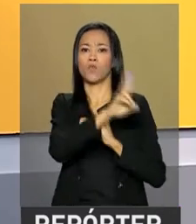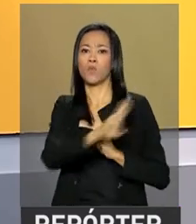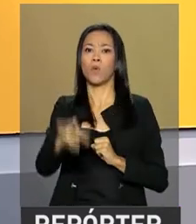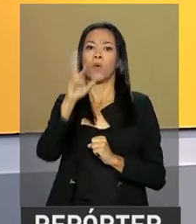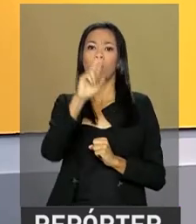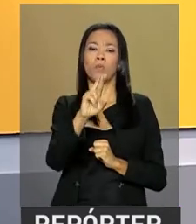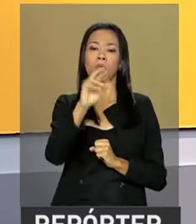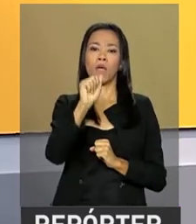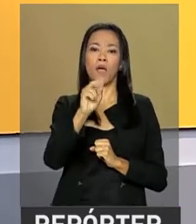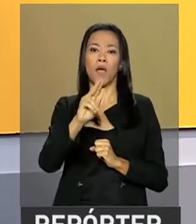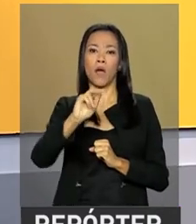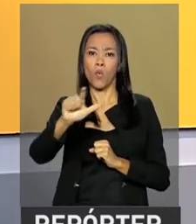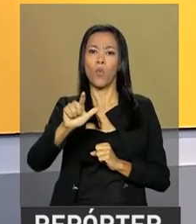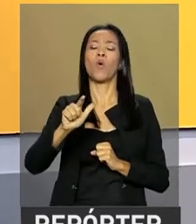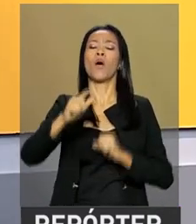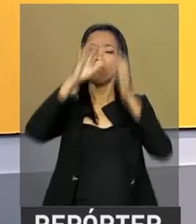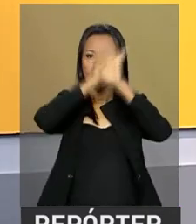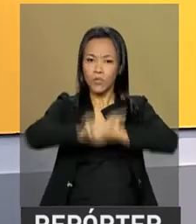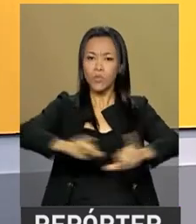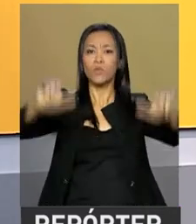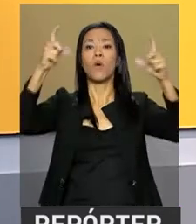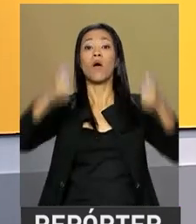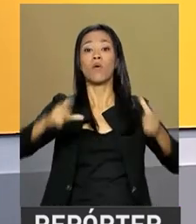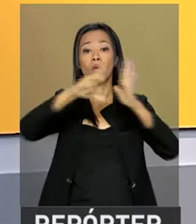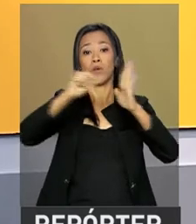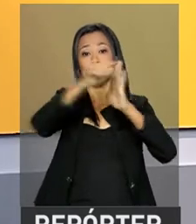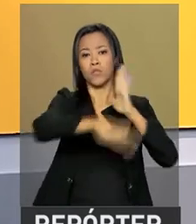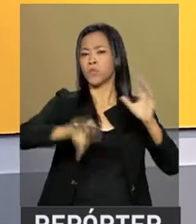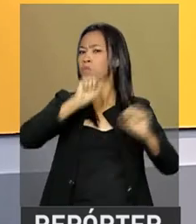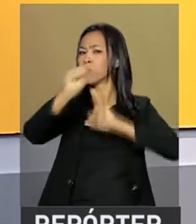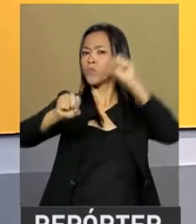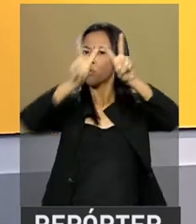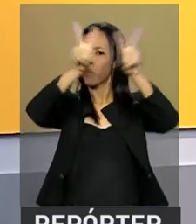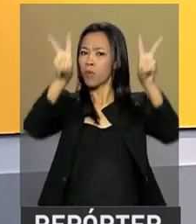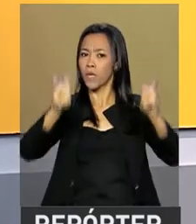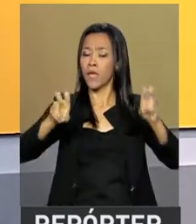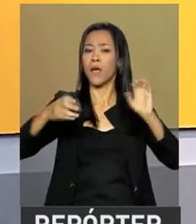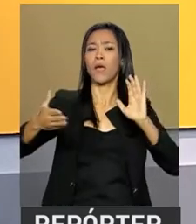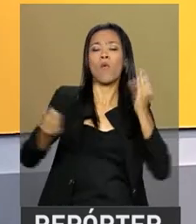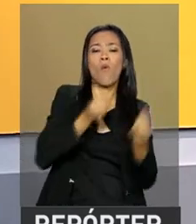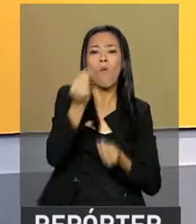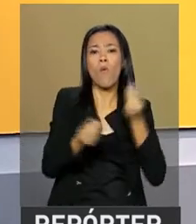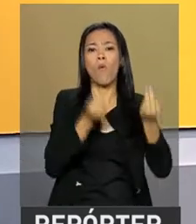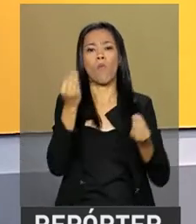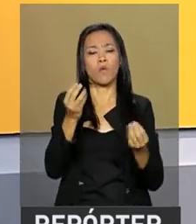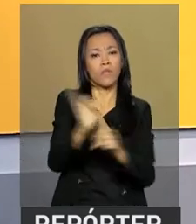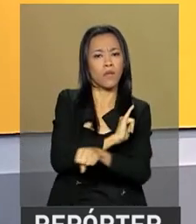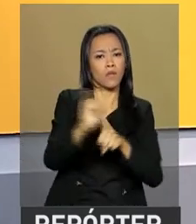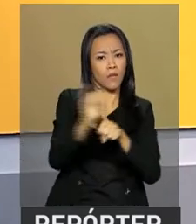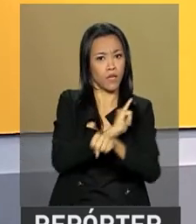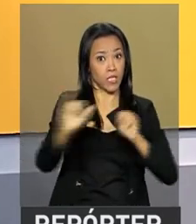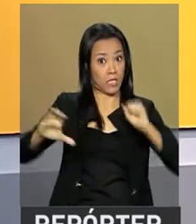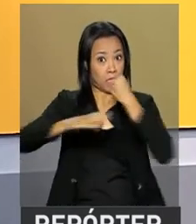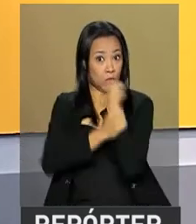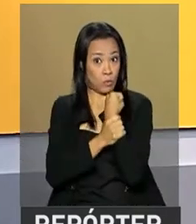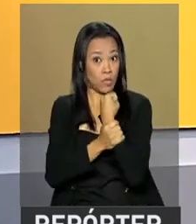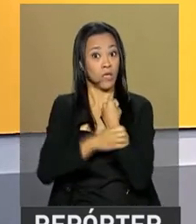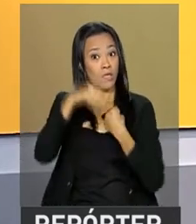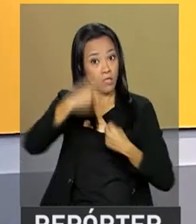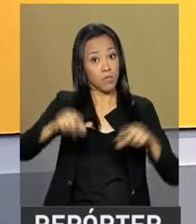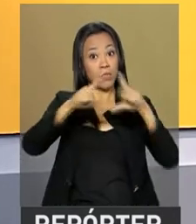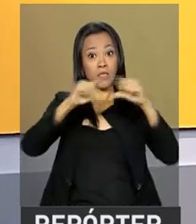um pronunciamento no Palácio do Planalto sobre a medida para garantir segurança em Brasília após protestos